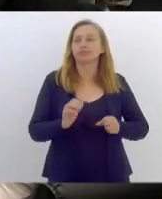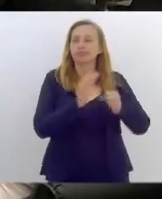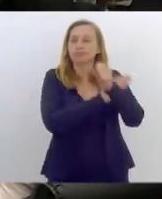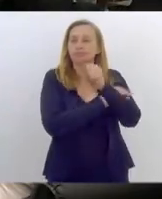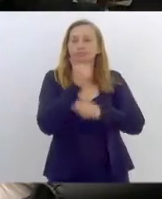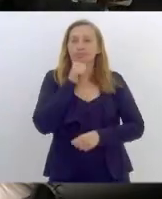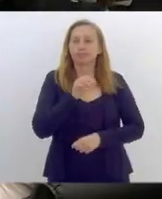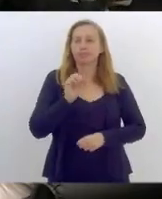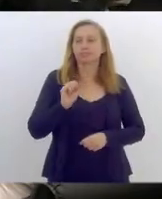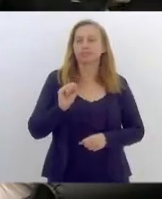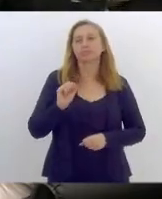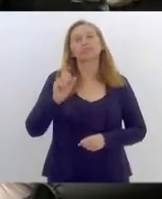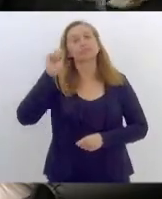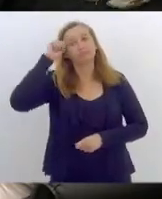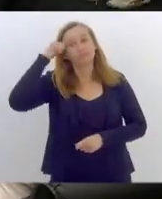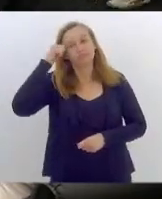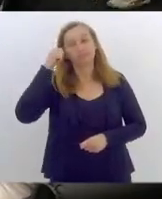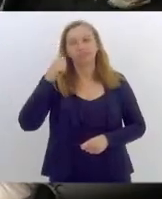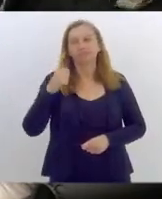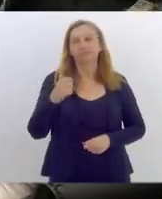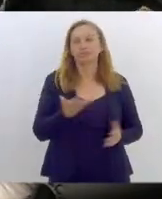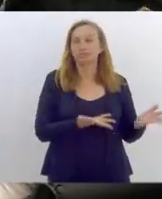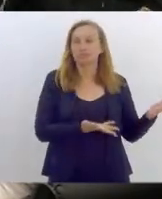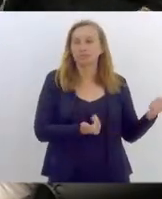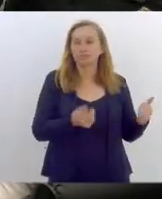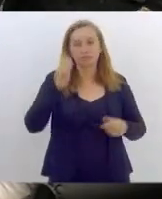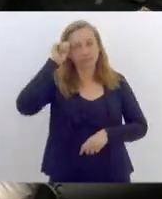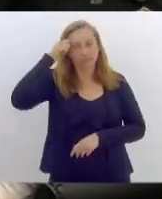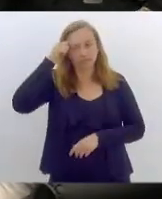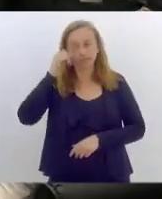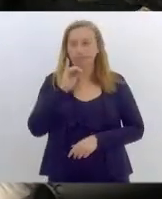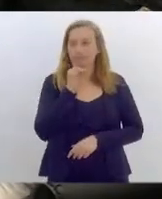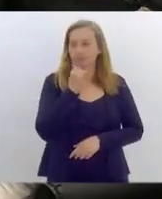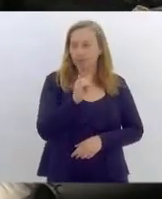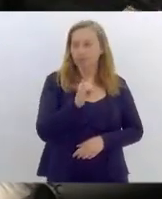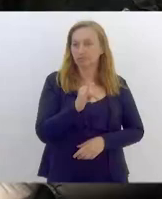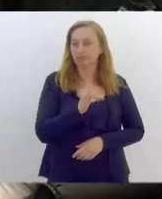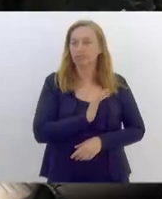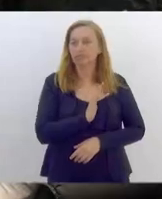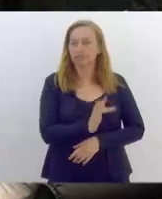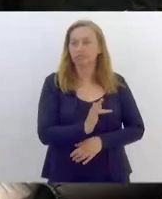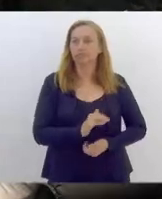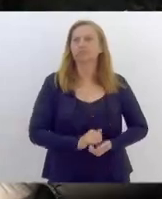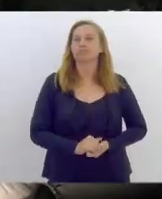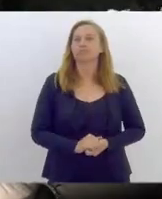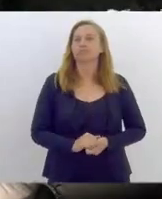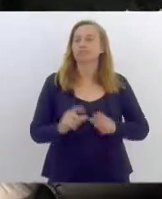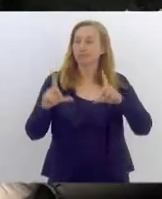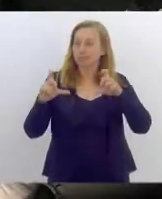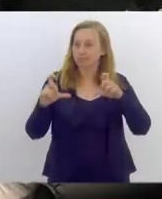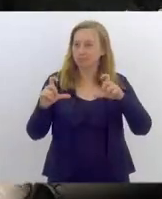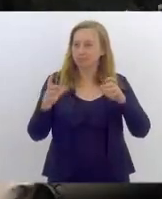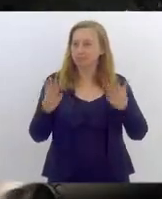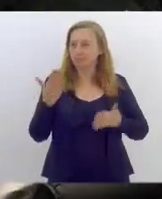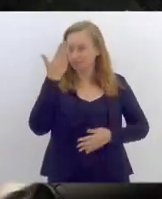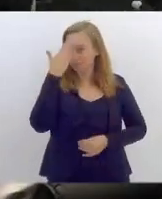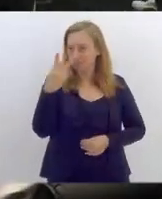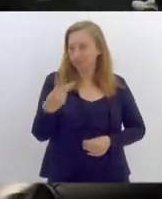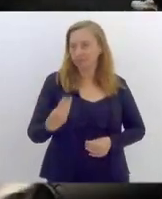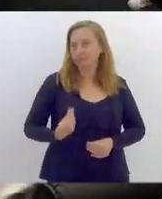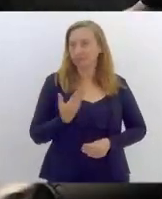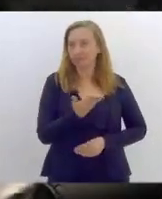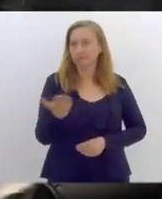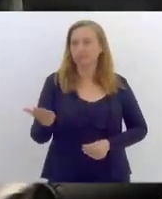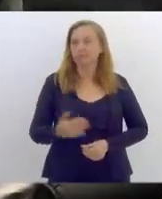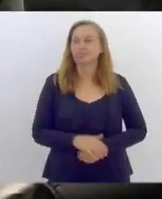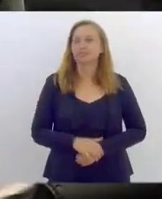a juventude negra da Baixada Fluminense. Muito obrigada. Vamos fazer uma foto. Muito obrigada a presença de vocês. Luiara